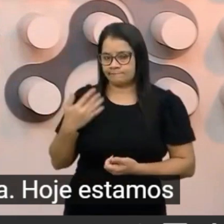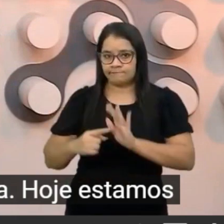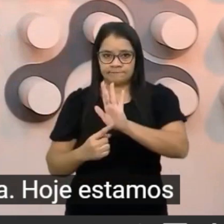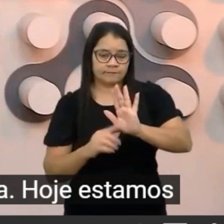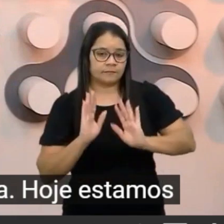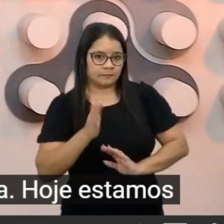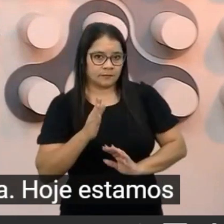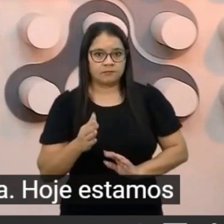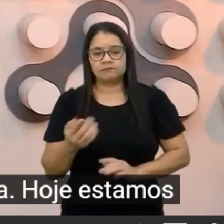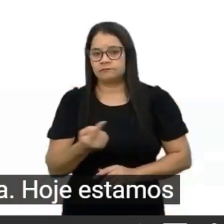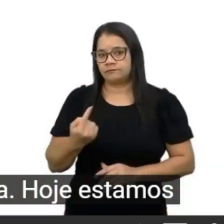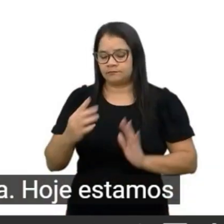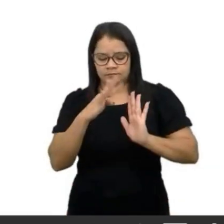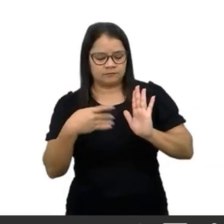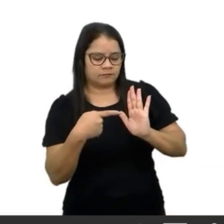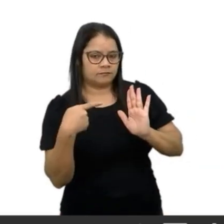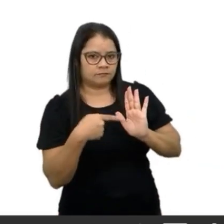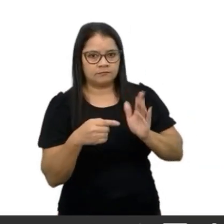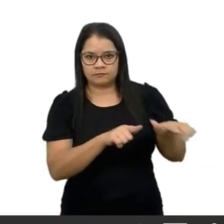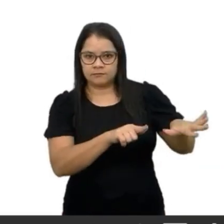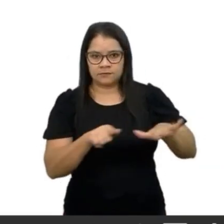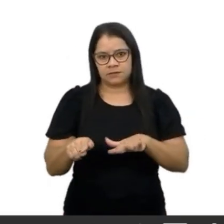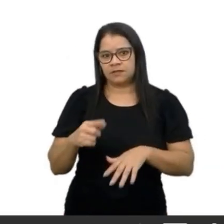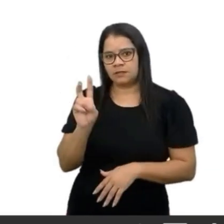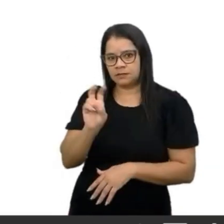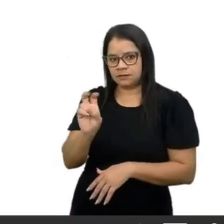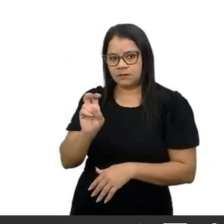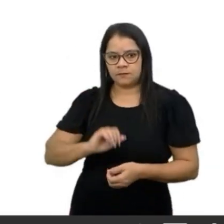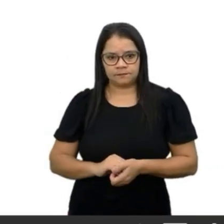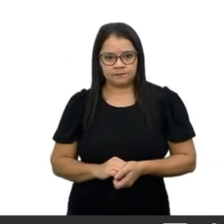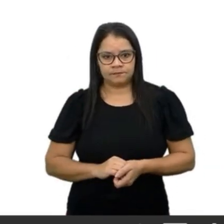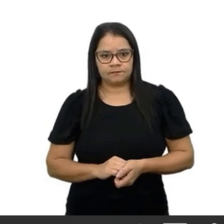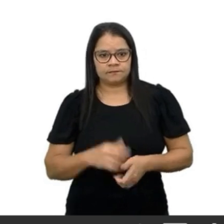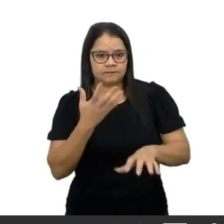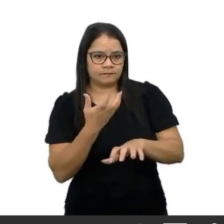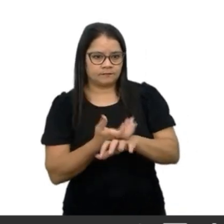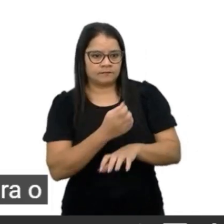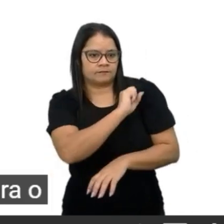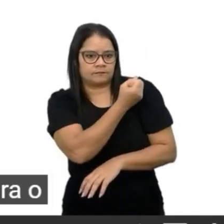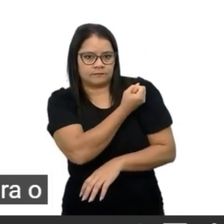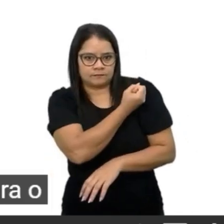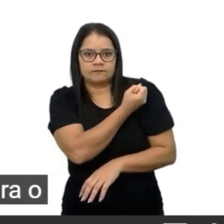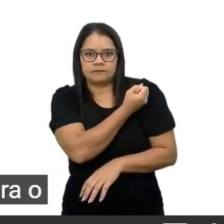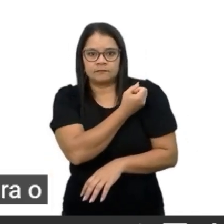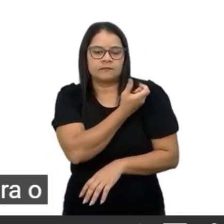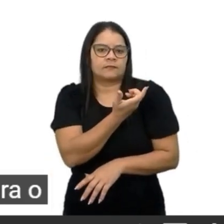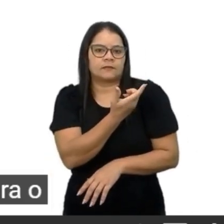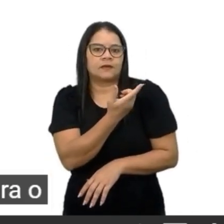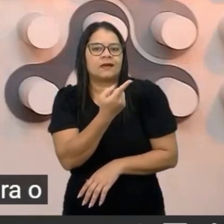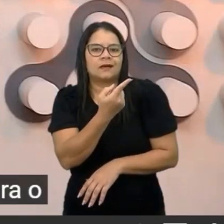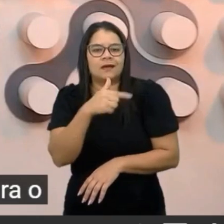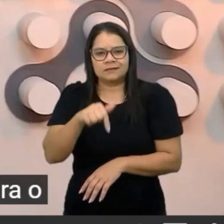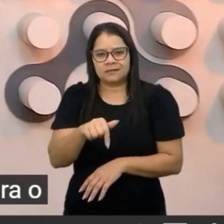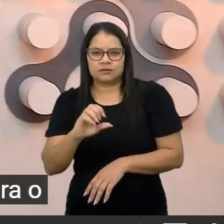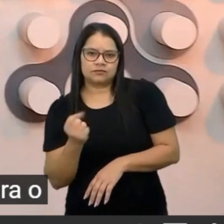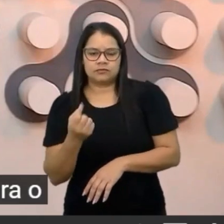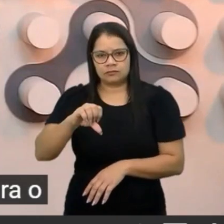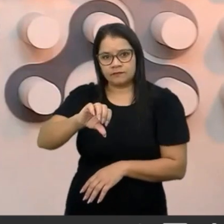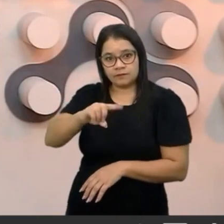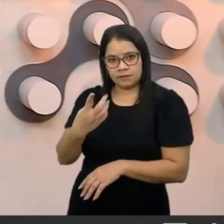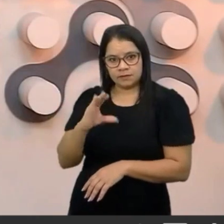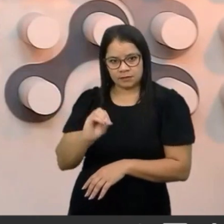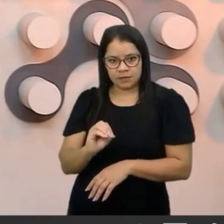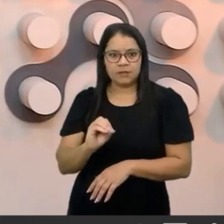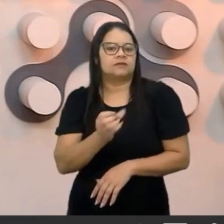apresentações, vamos para o nosso cronograma. Hoje estamos aí na semana 5, tá? Componente do 8º ano, material 7, 8, 9, 10. Na semana 6, vamos voltar